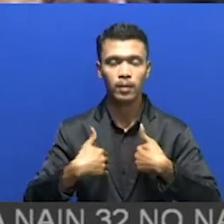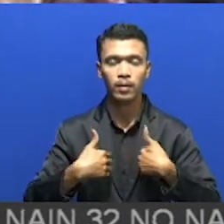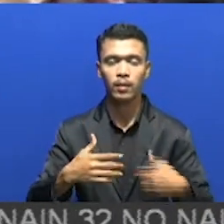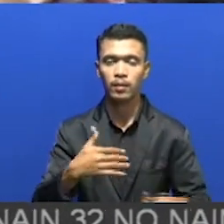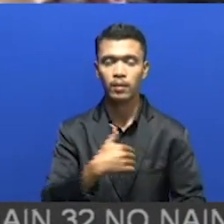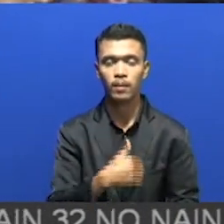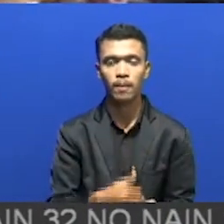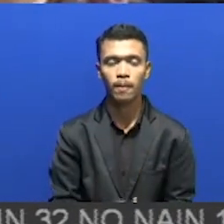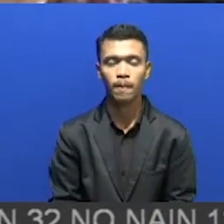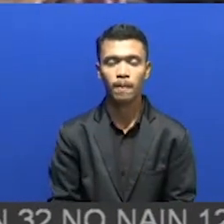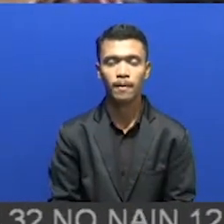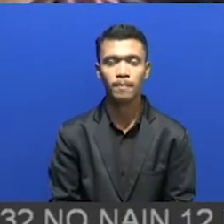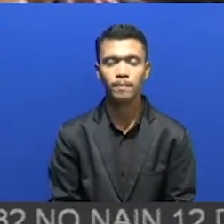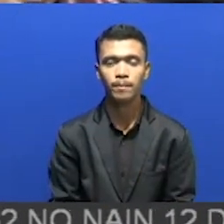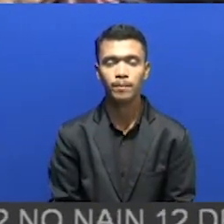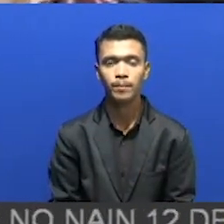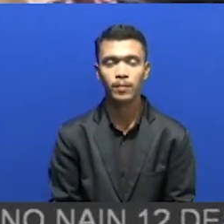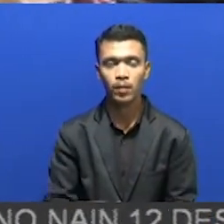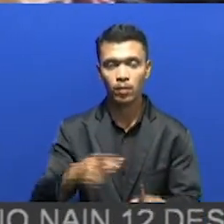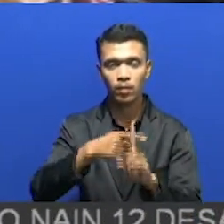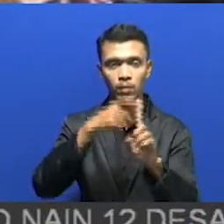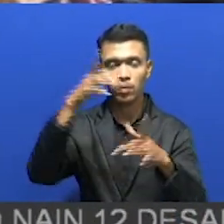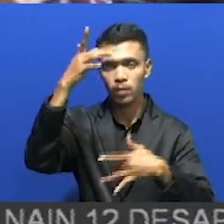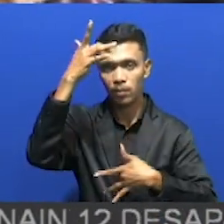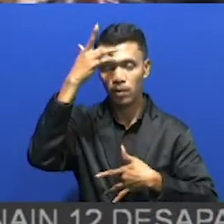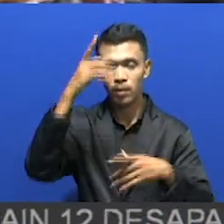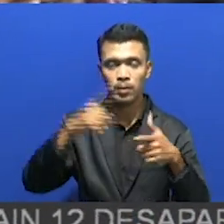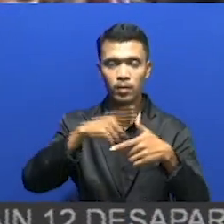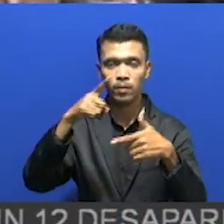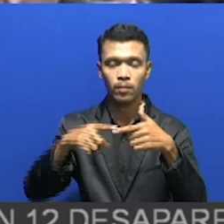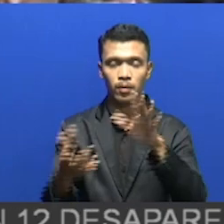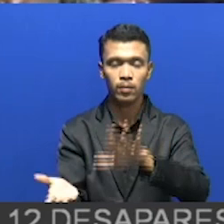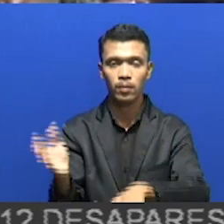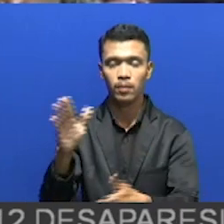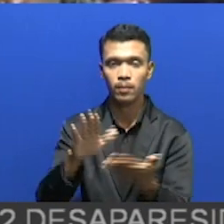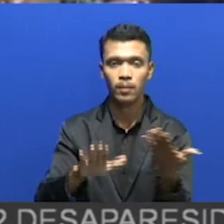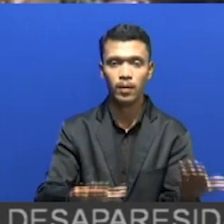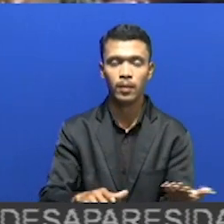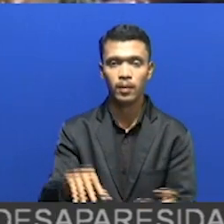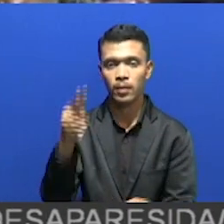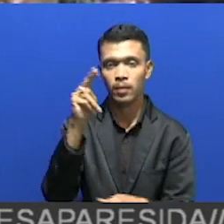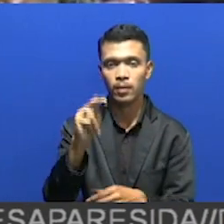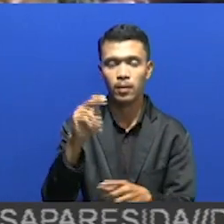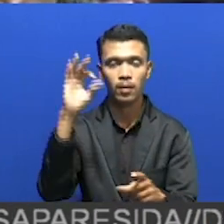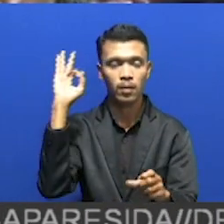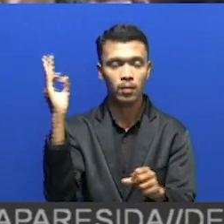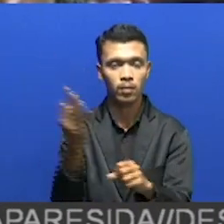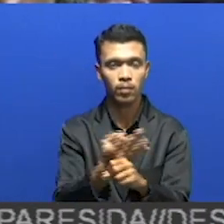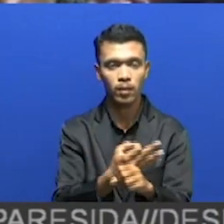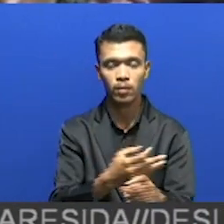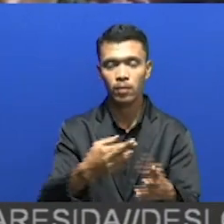nema causa husi saudoso dina ka moras to iko saudoso akutu nina is. Nina documentos registrar